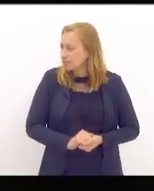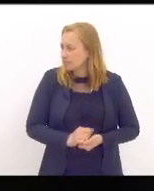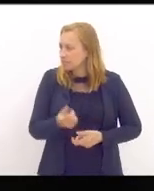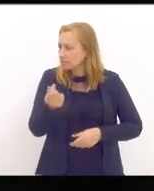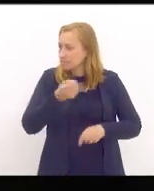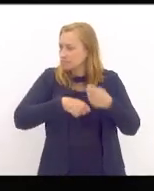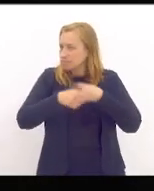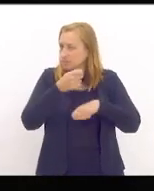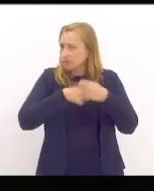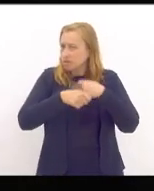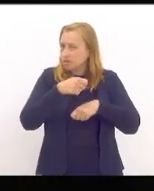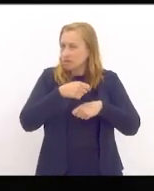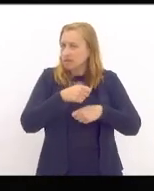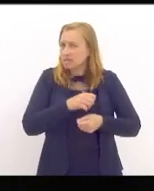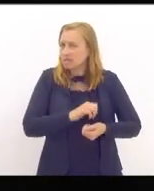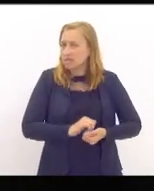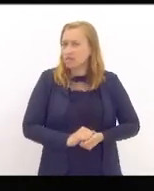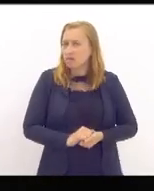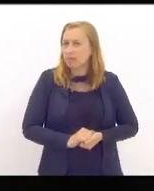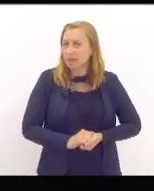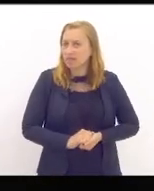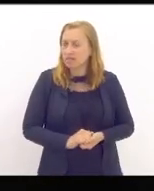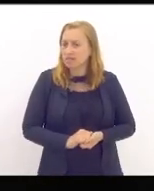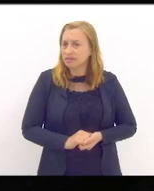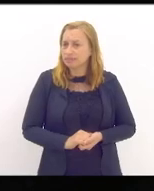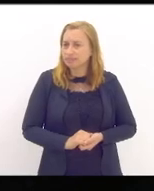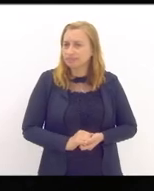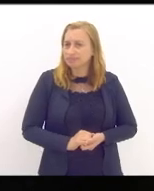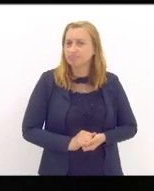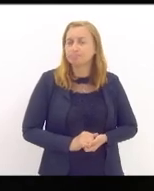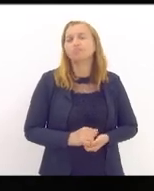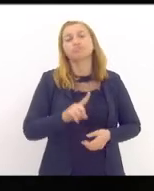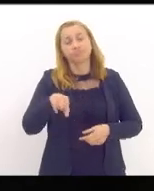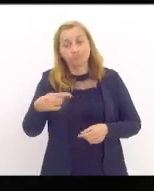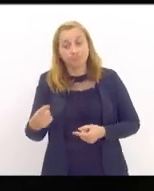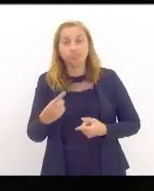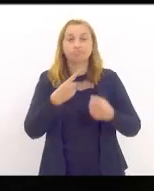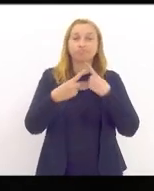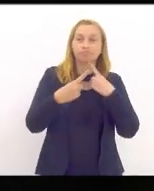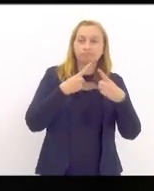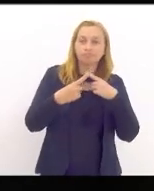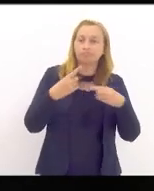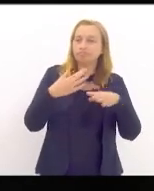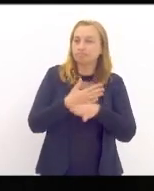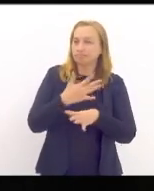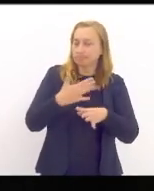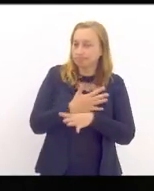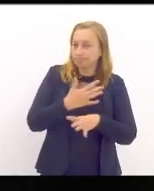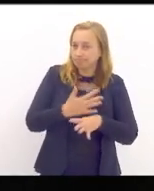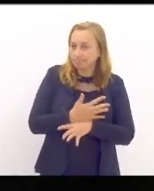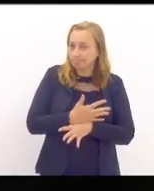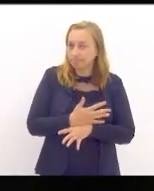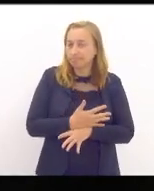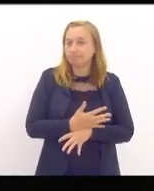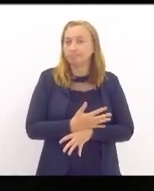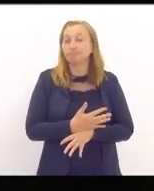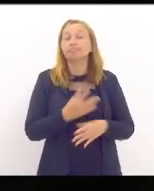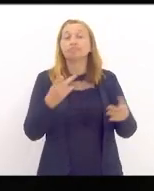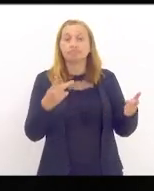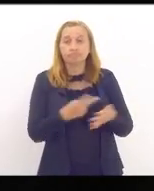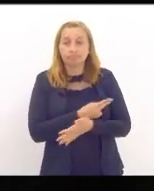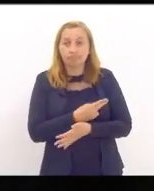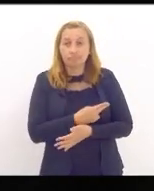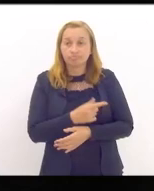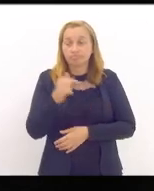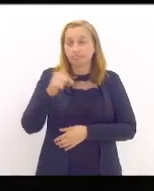da economia única exclusivamente depois outras discussões sobre a cidade ou sobre cidades aconteceu